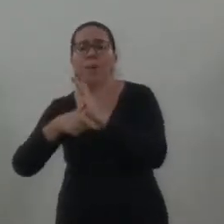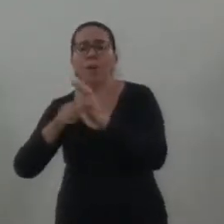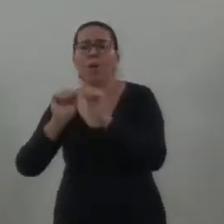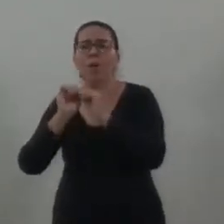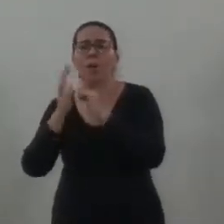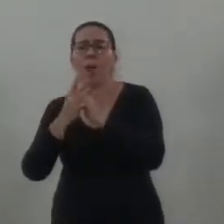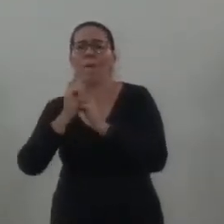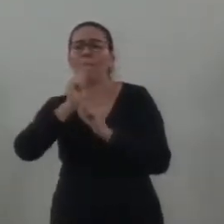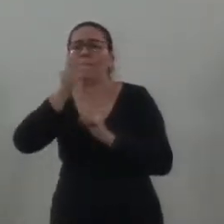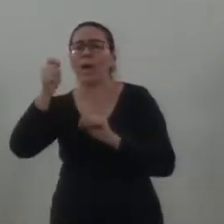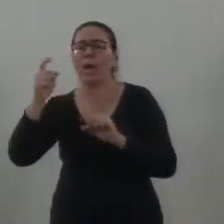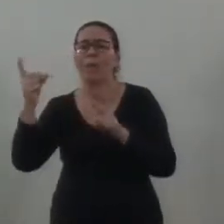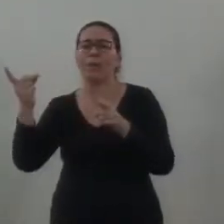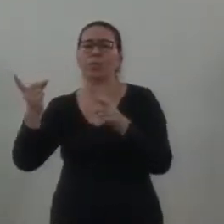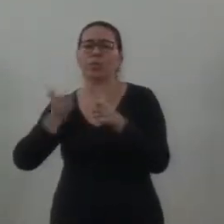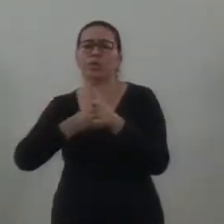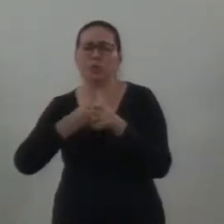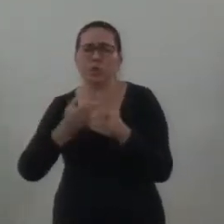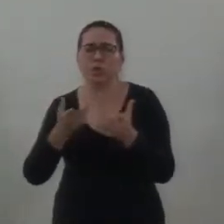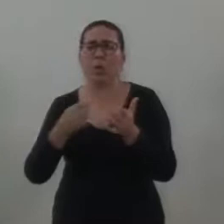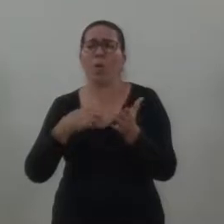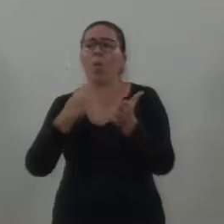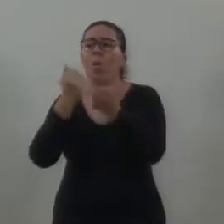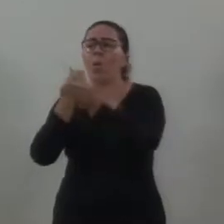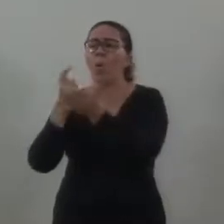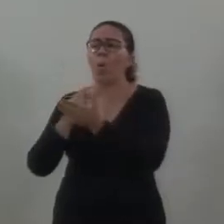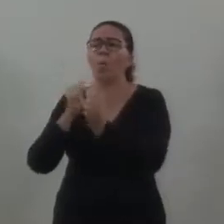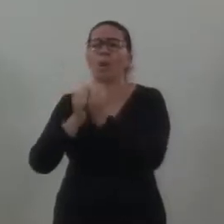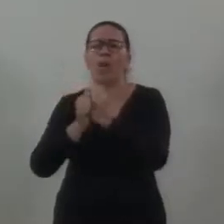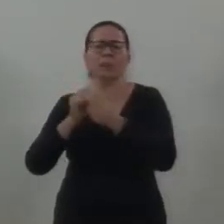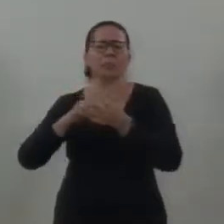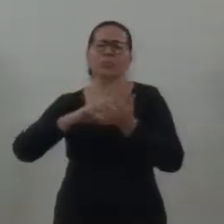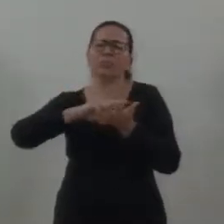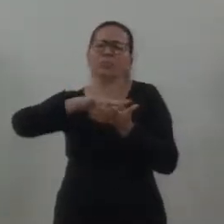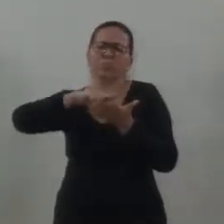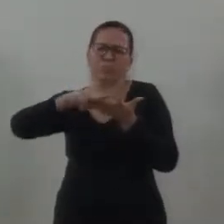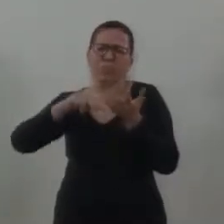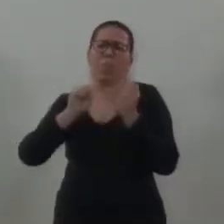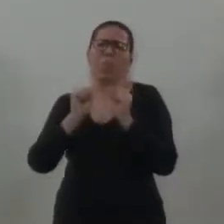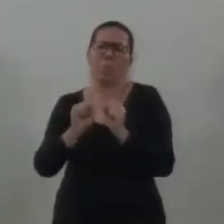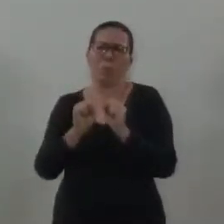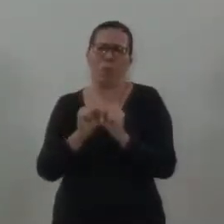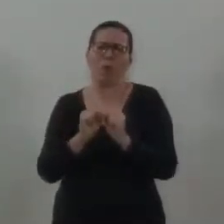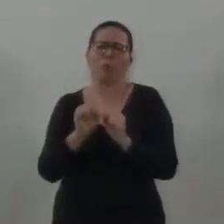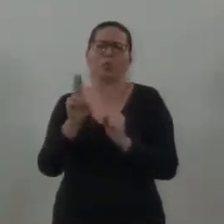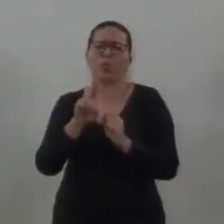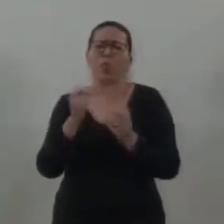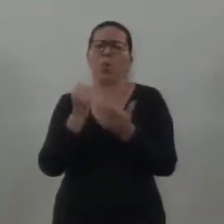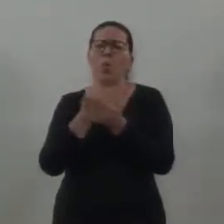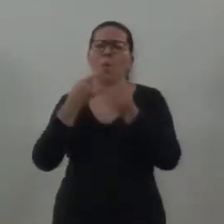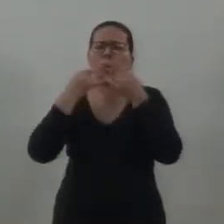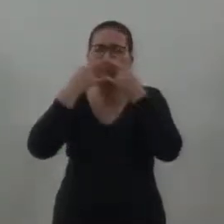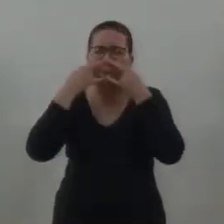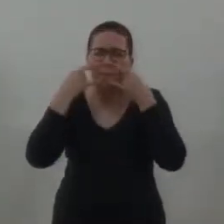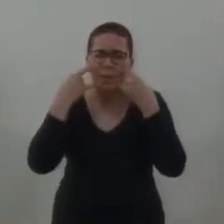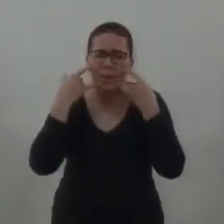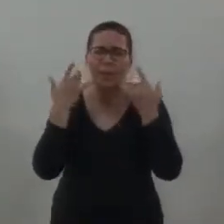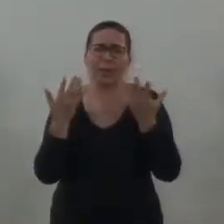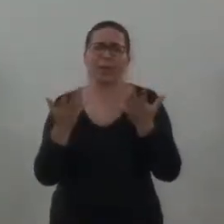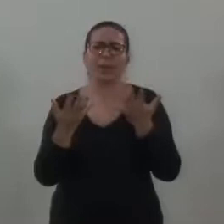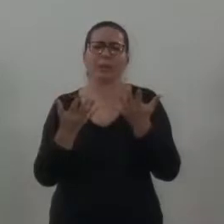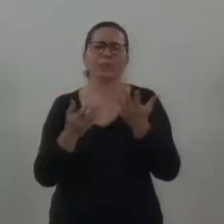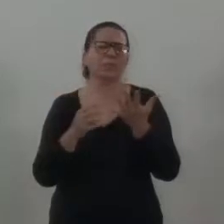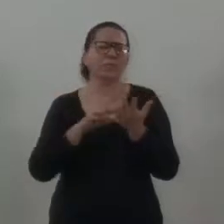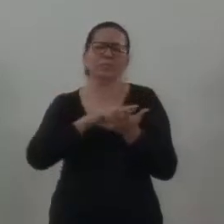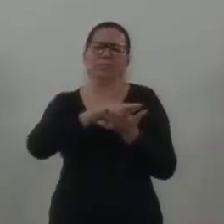ser pagamento de dívida, pode ser compra de cesta básica, pode ser uma série de coisas, pode ser compra de máscara, pode ser